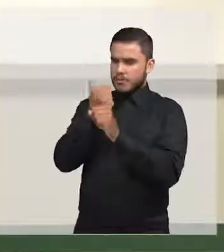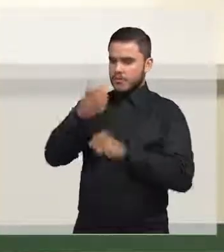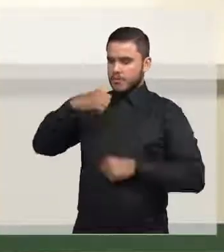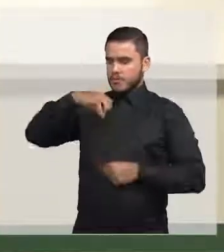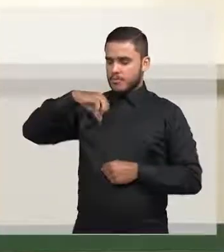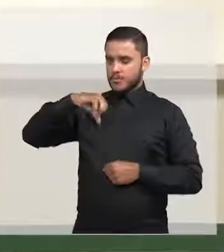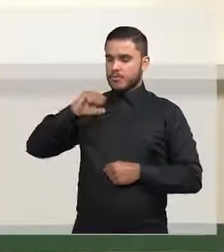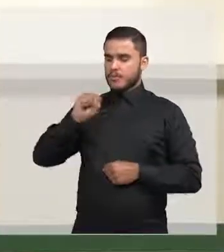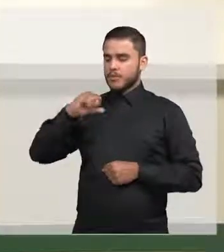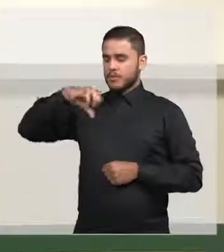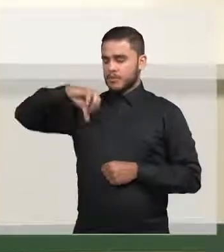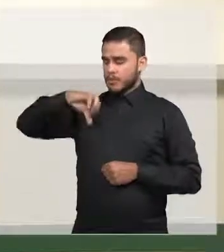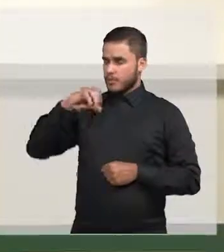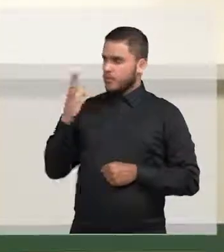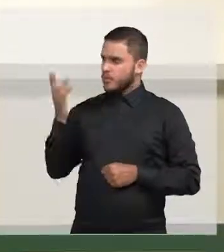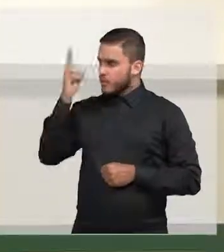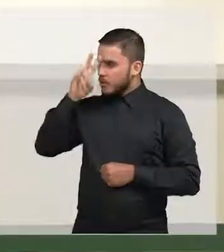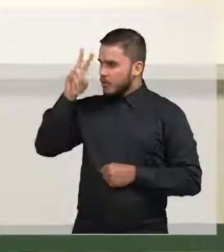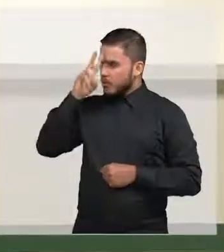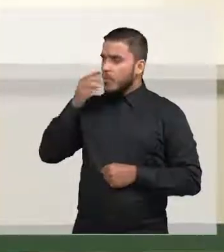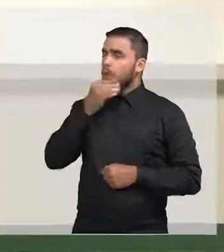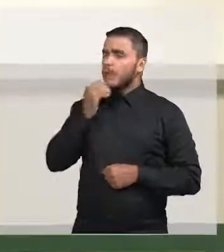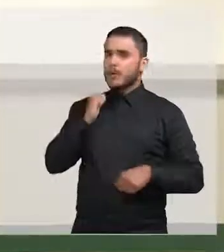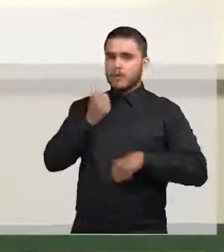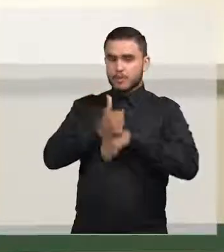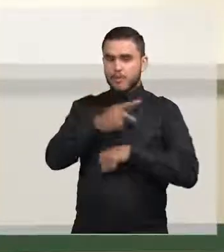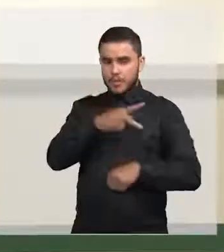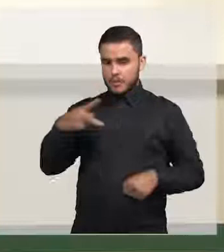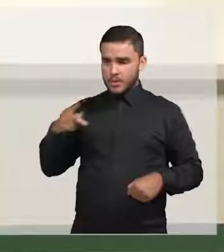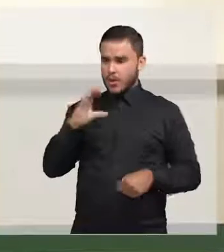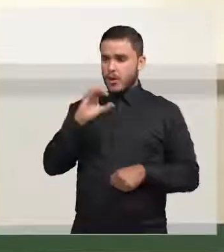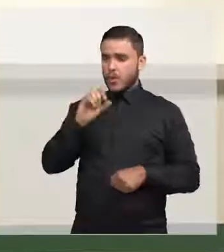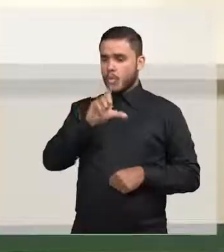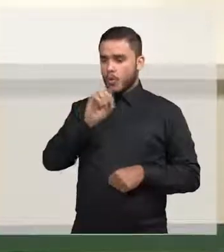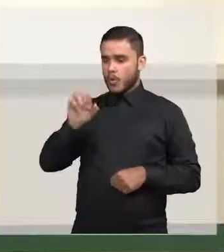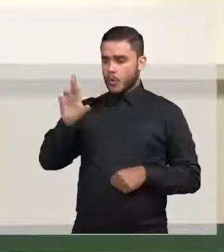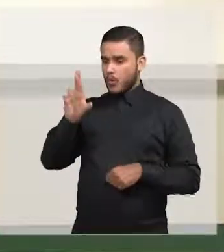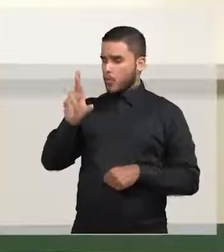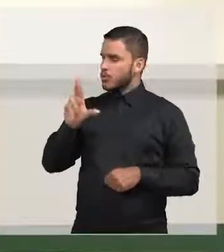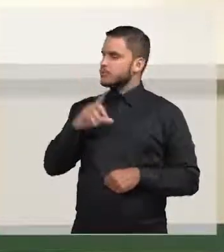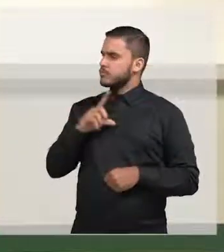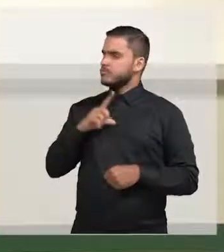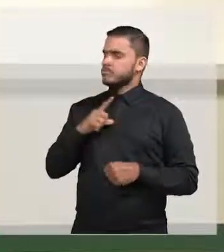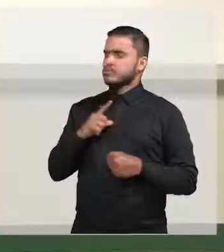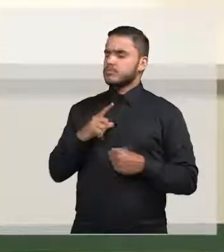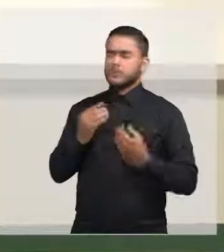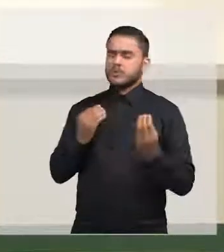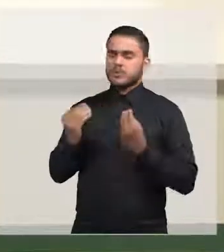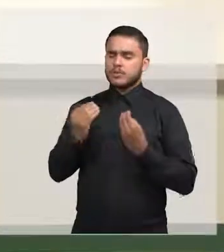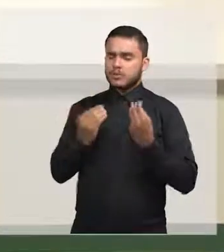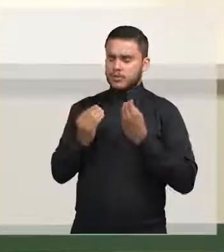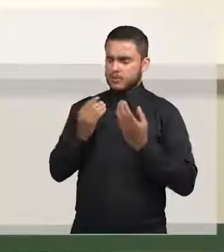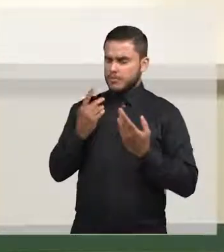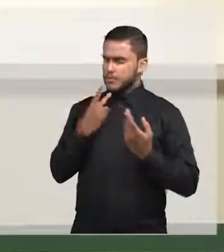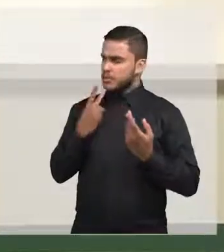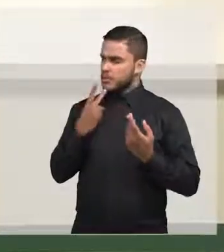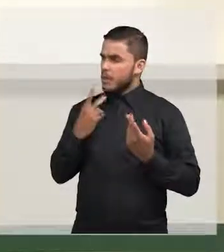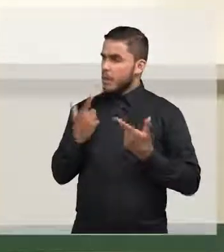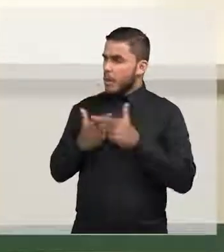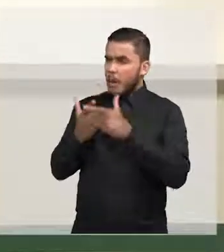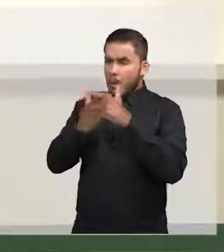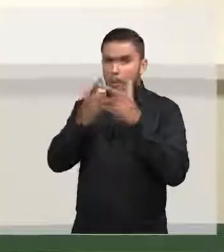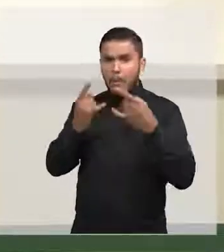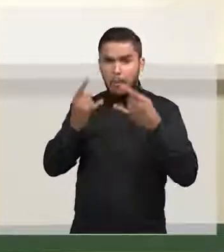não compreendiam quando o Mário Covas dizia a necessidade do choque de capitalismo. As pessoas